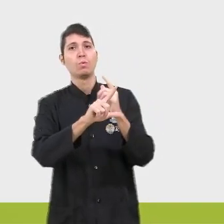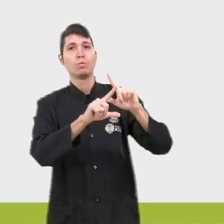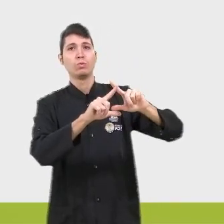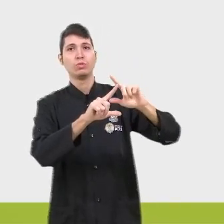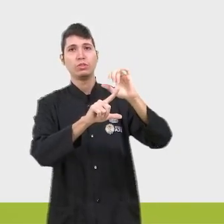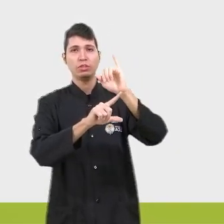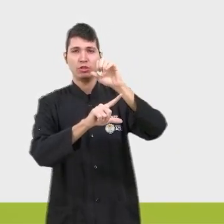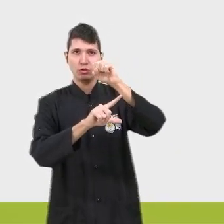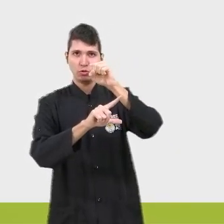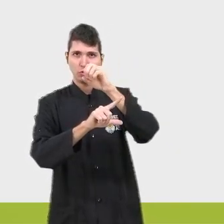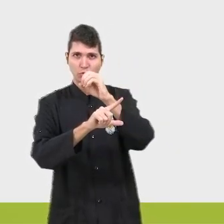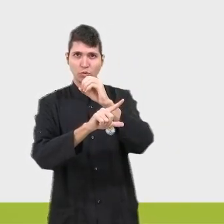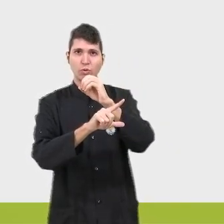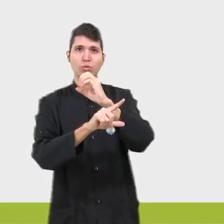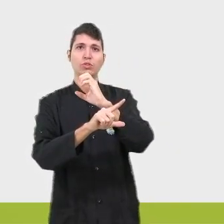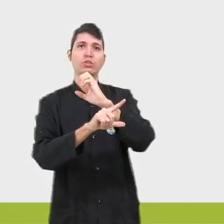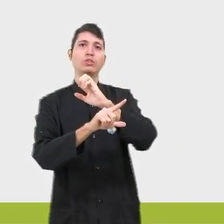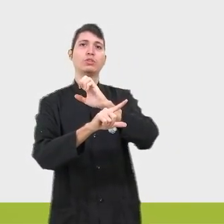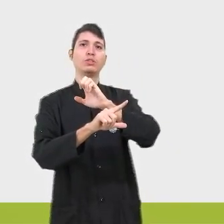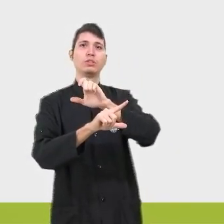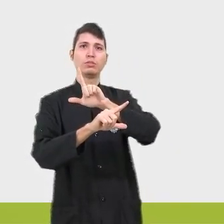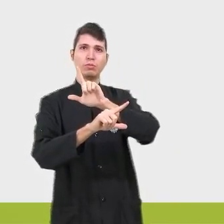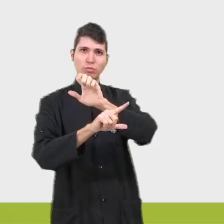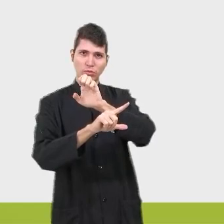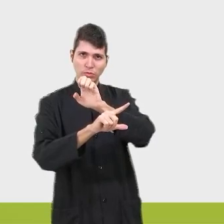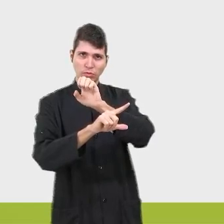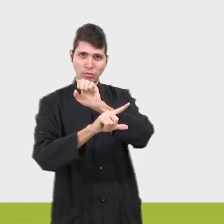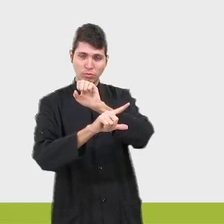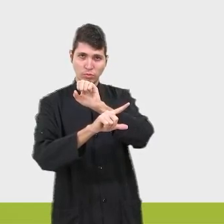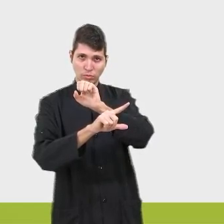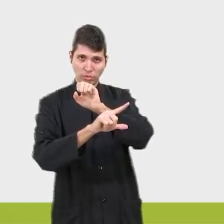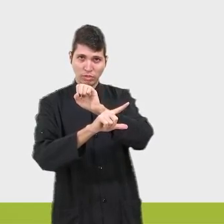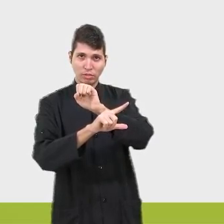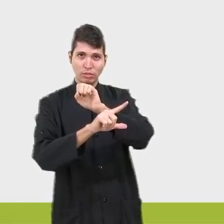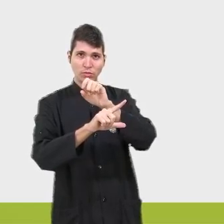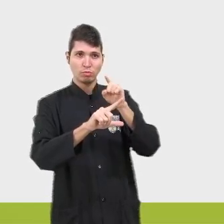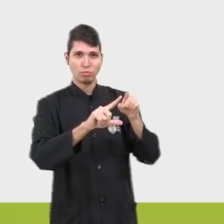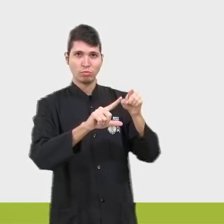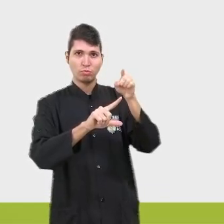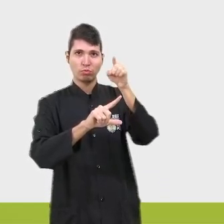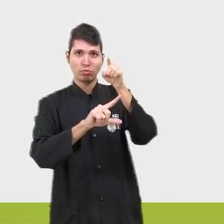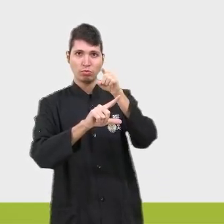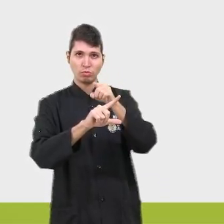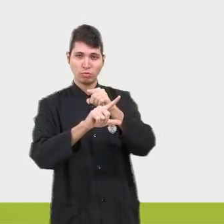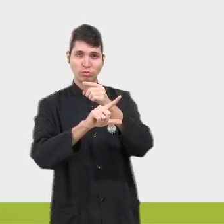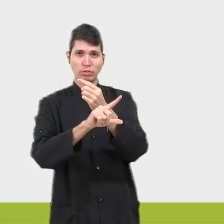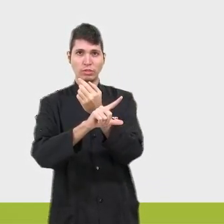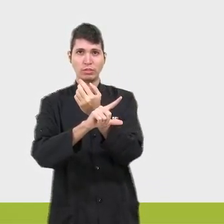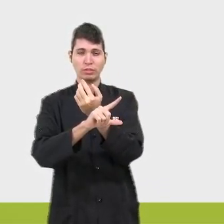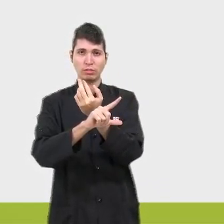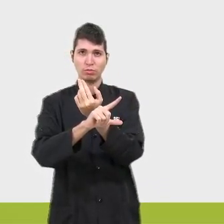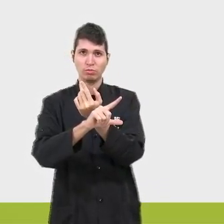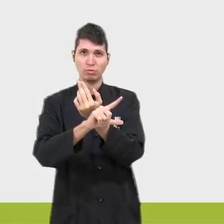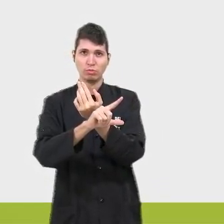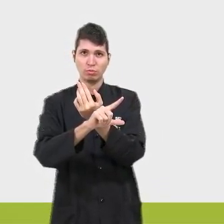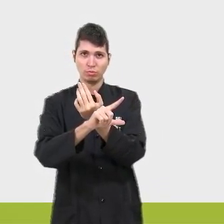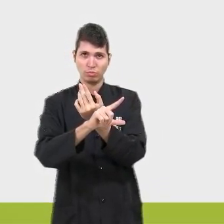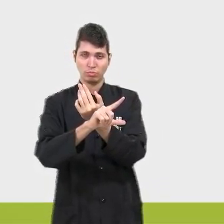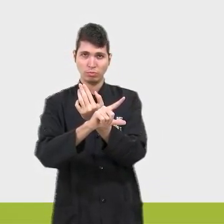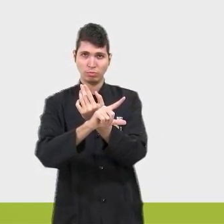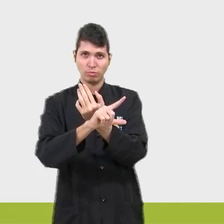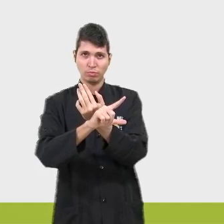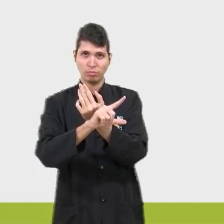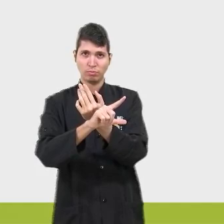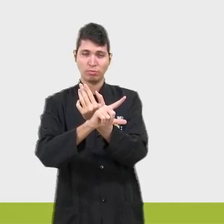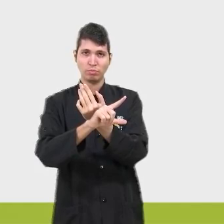triângulos isósceles? Apresentam 2 lados e 2 ângulos internos congruentes. A palavra congruência ela vem de igualdade, tá, gente? Ou seja,